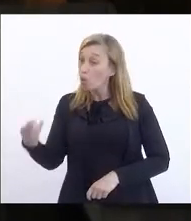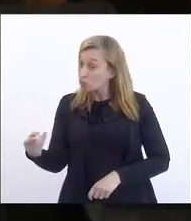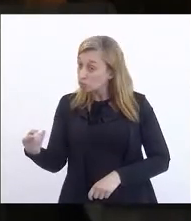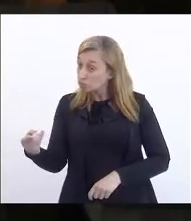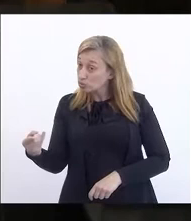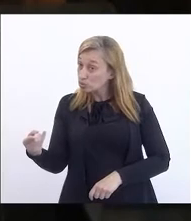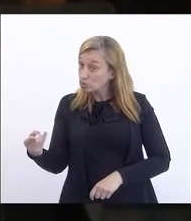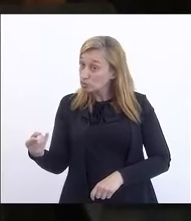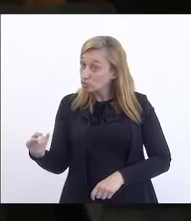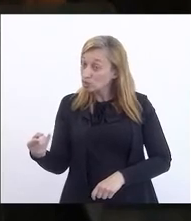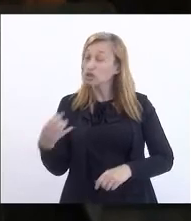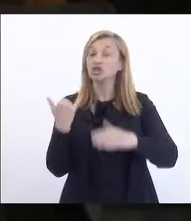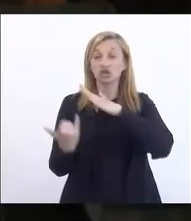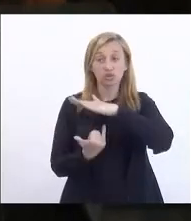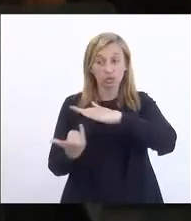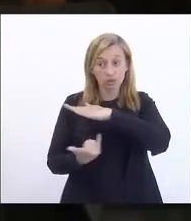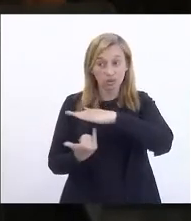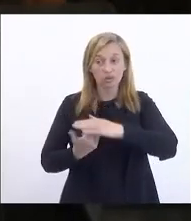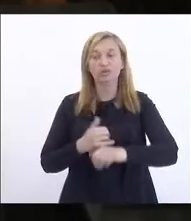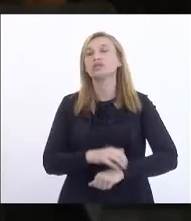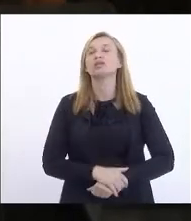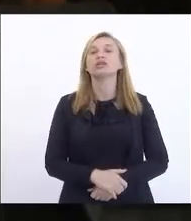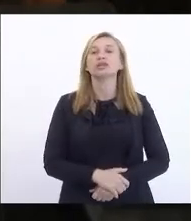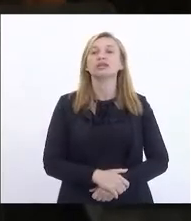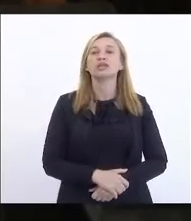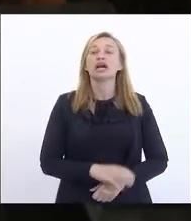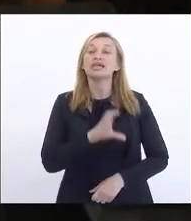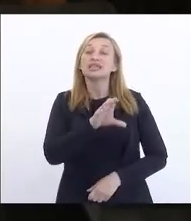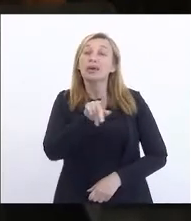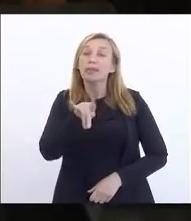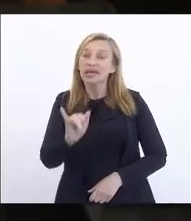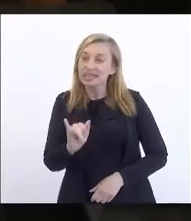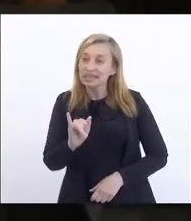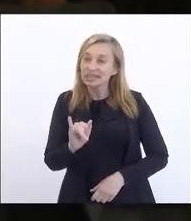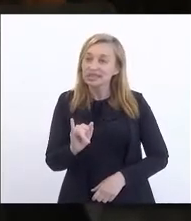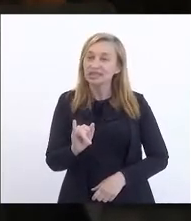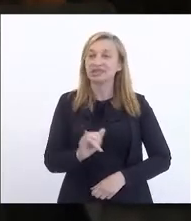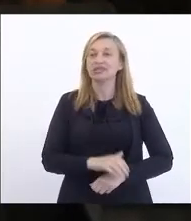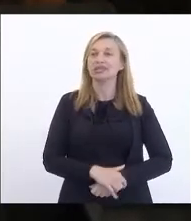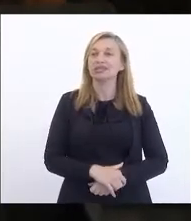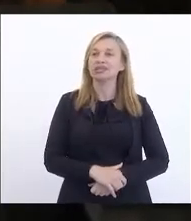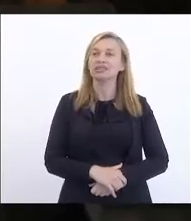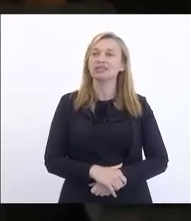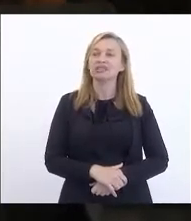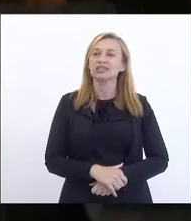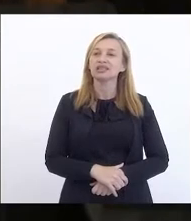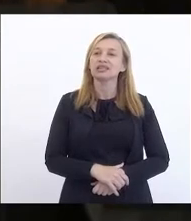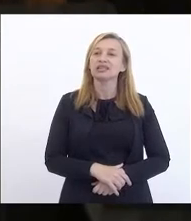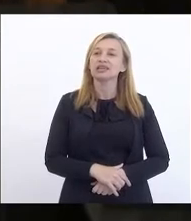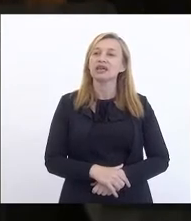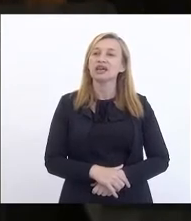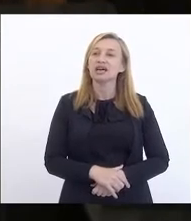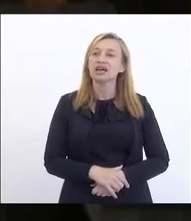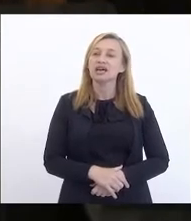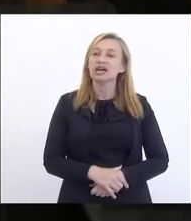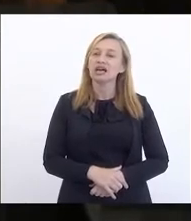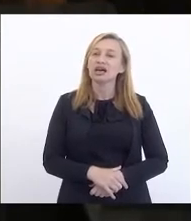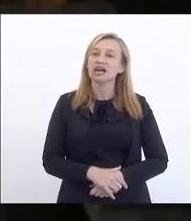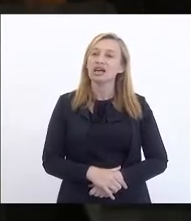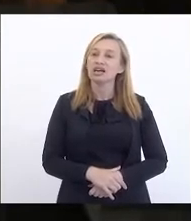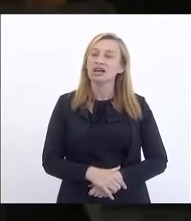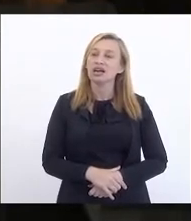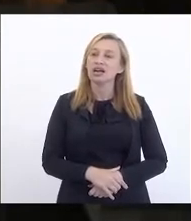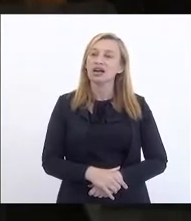instituições. A CPI contou com a presença ativa